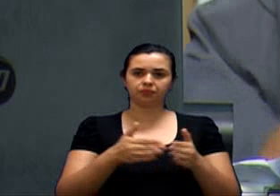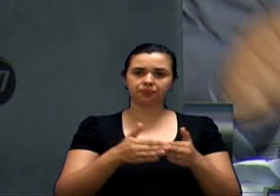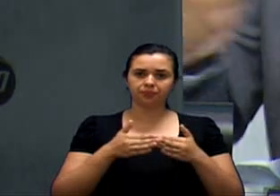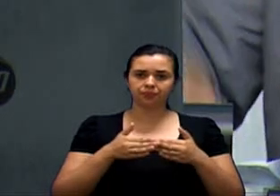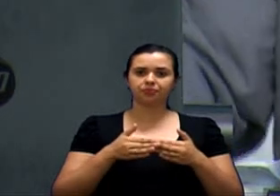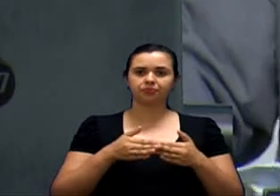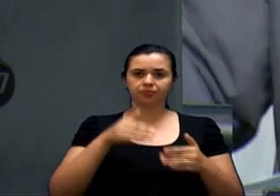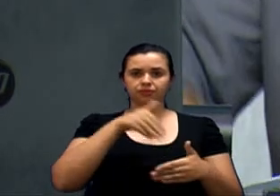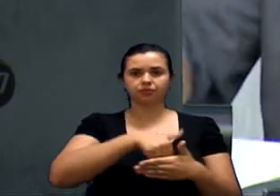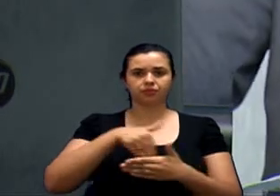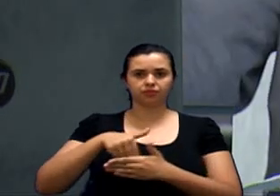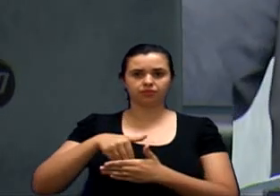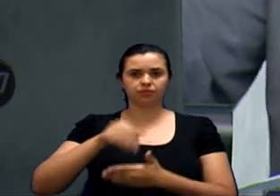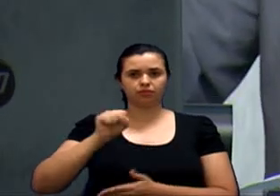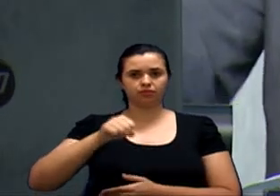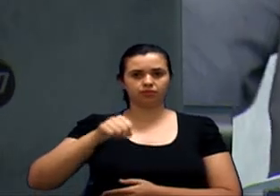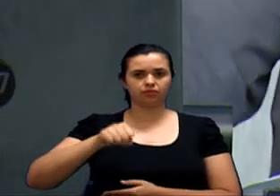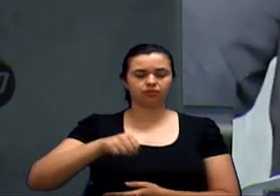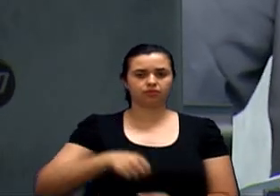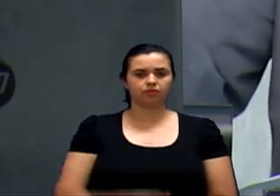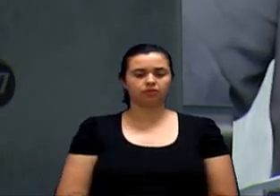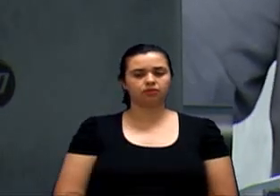sim.